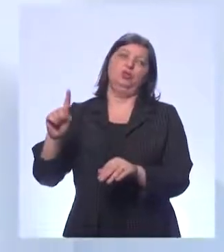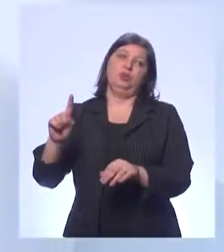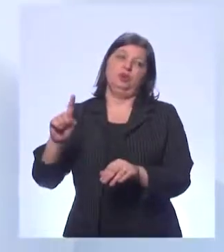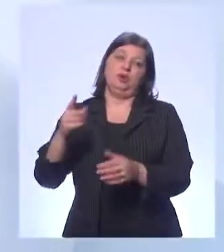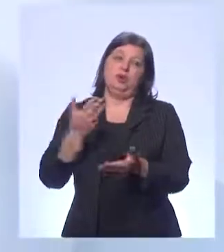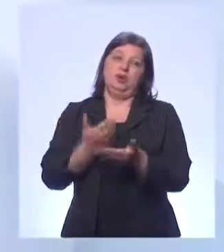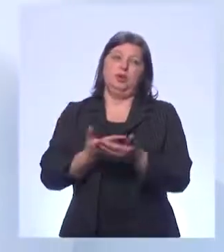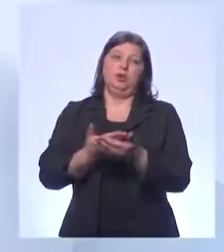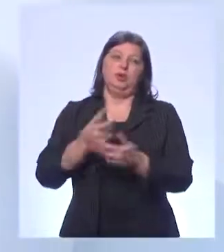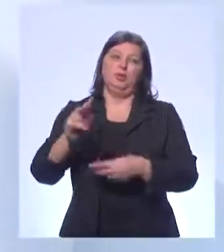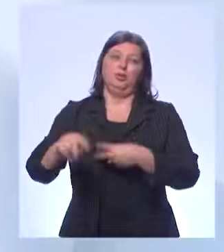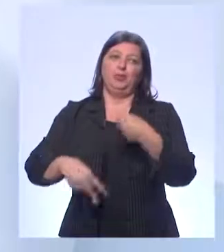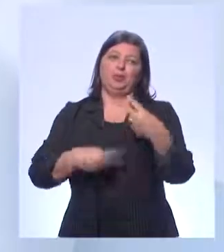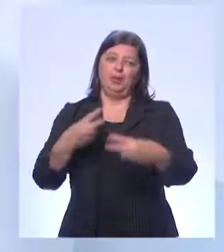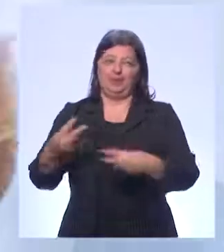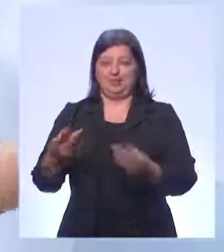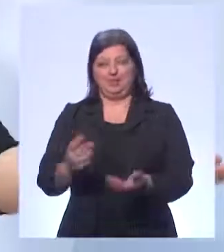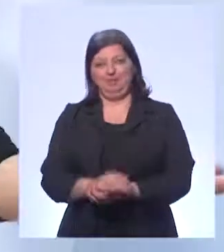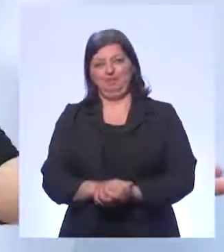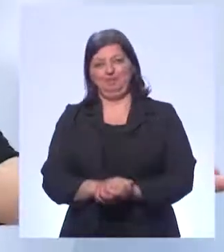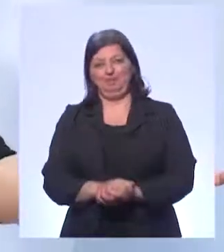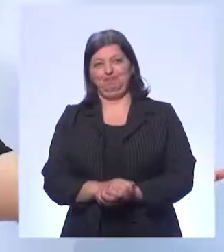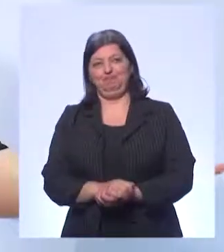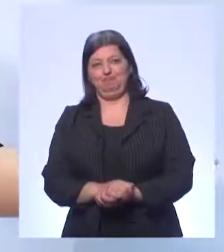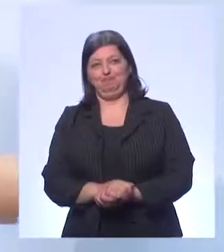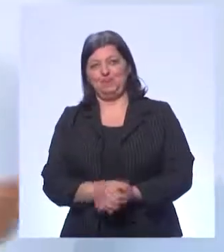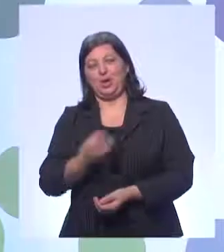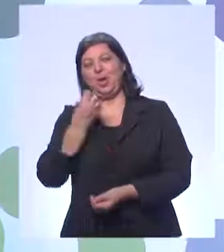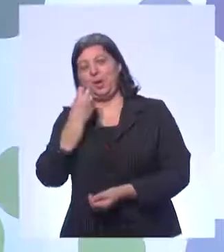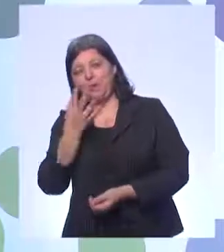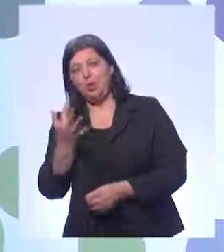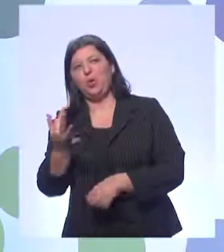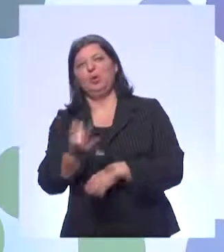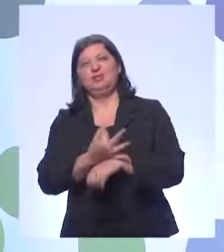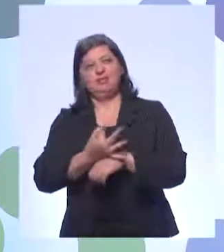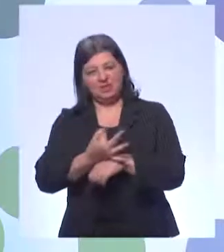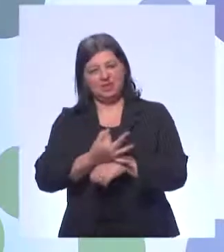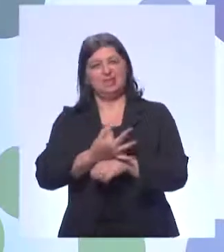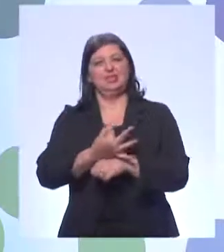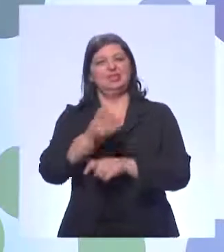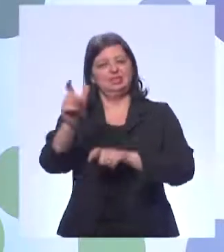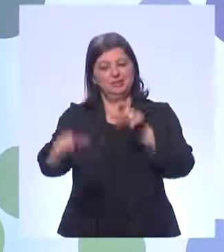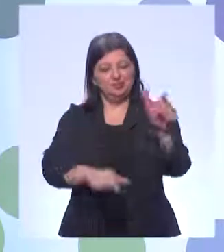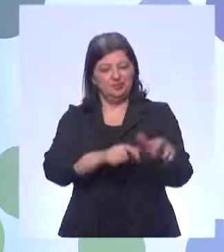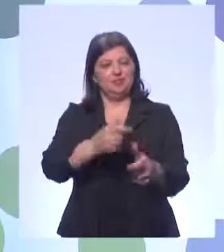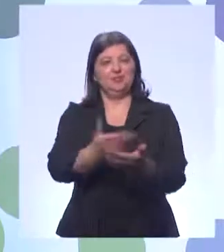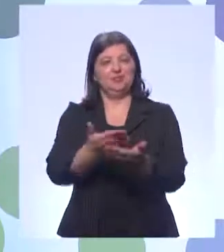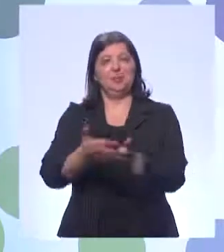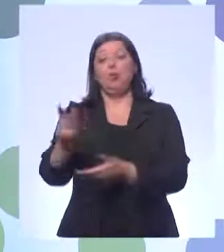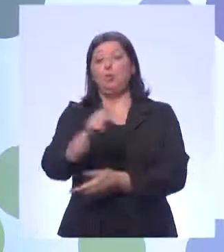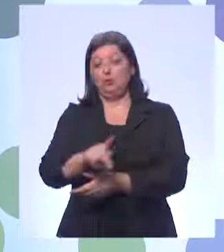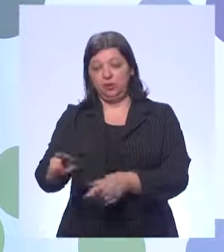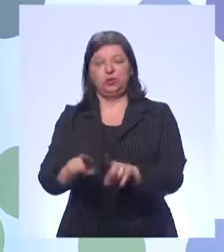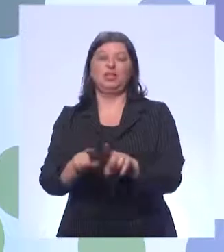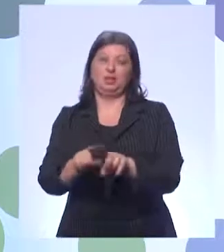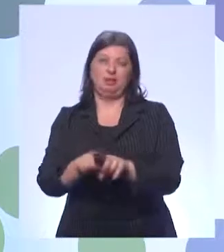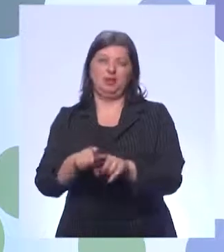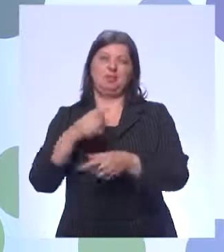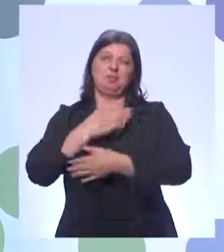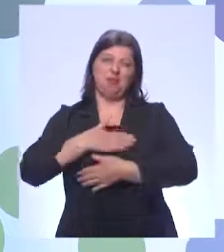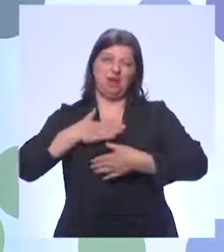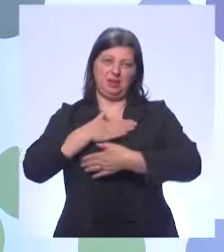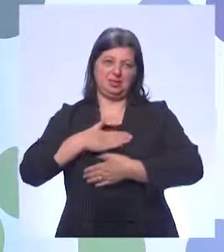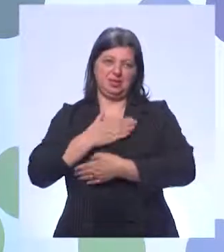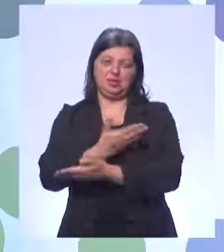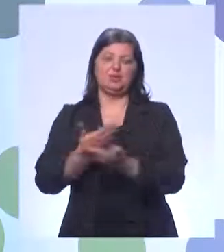bimestre. E quer desejar boas férias para eles? Boas férias, estudante. Boas férias, professores. Um prazer estar com